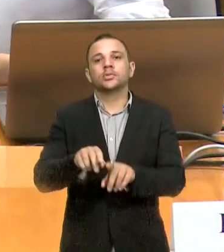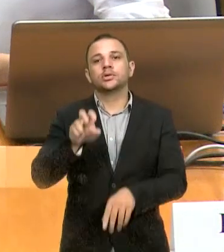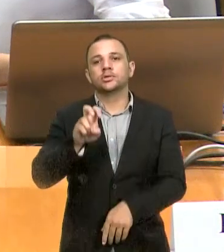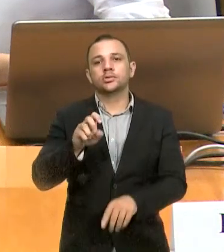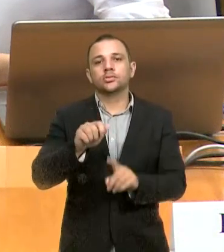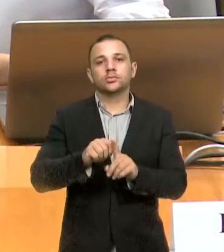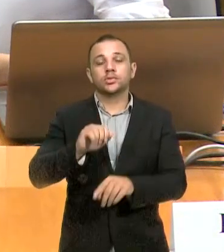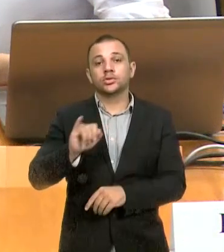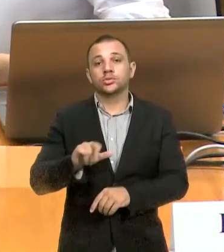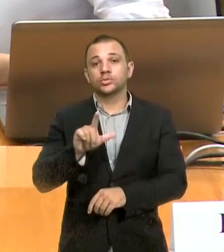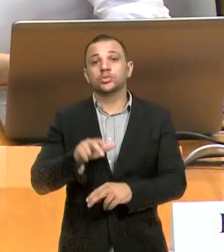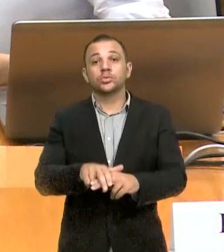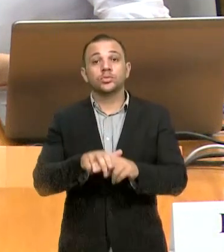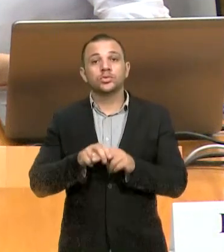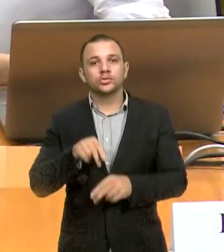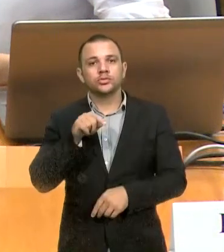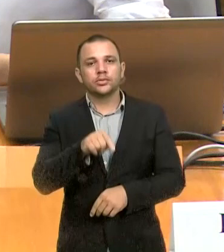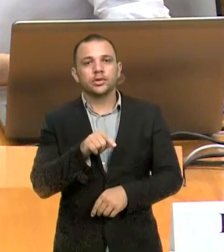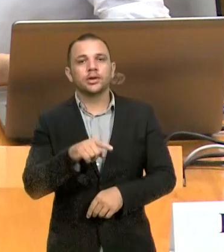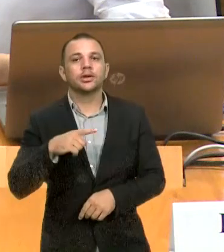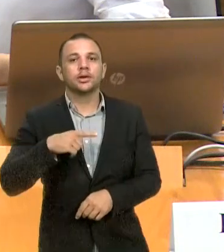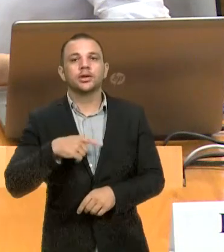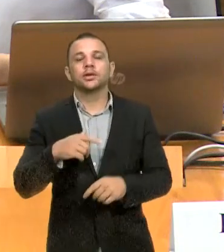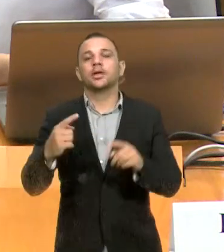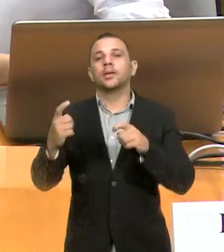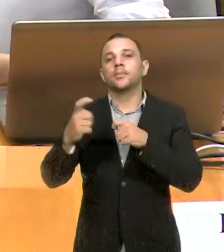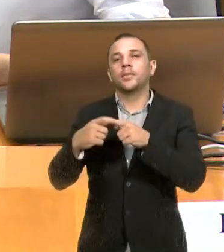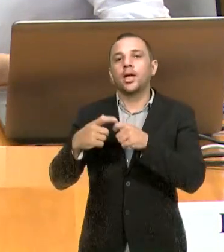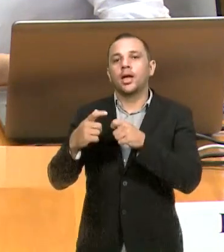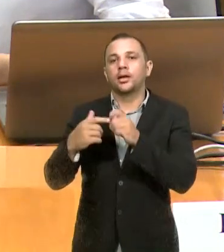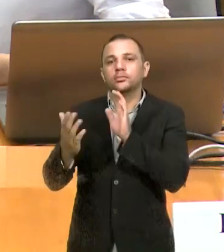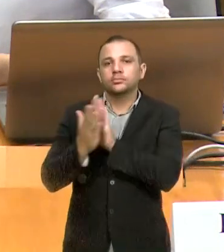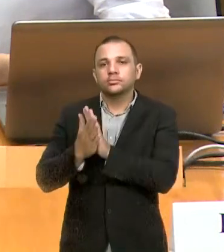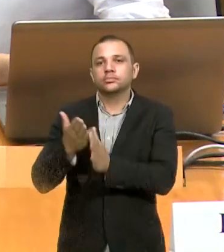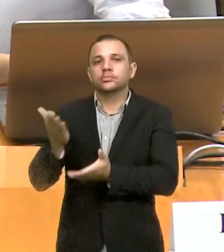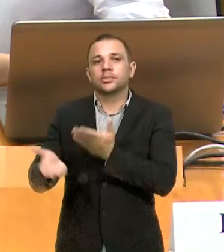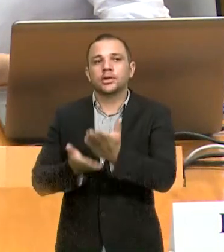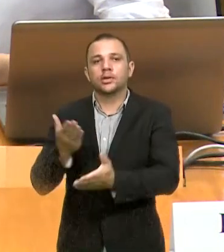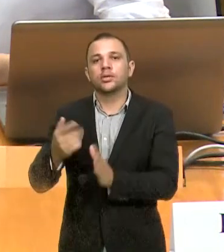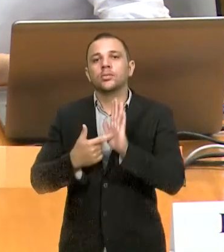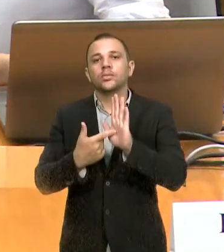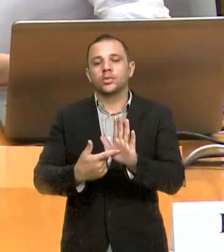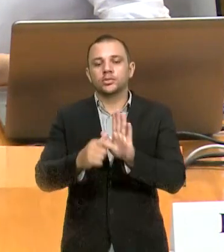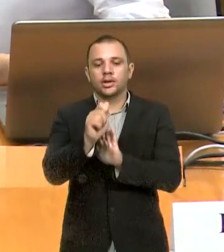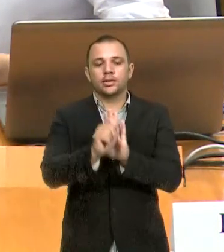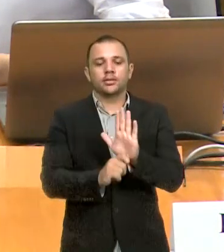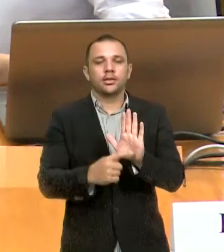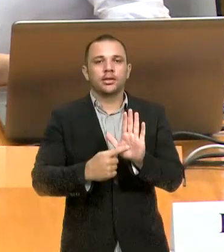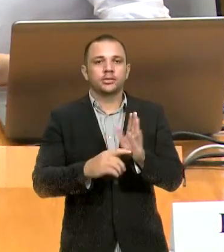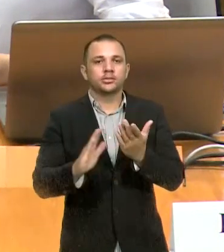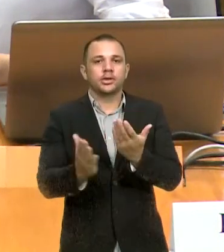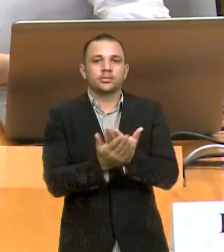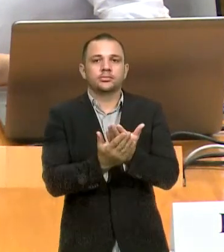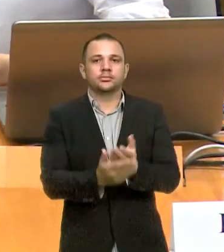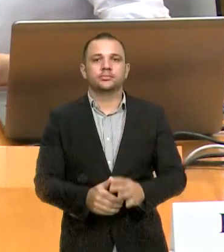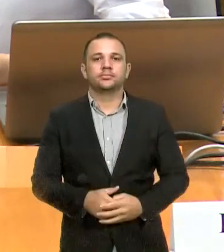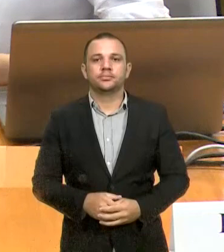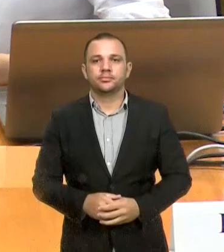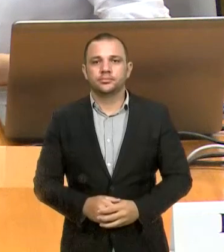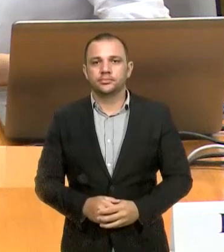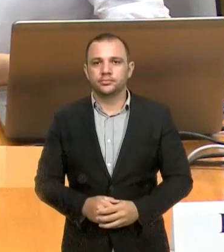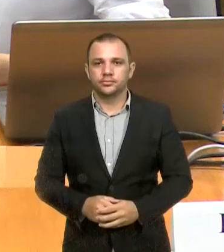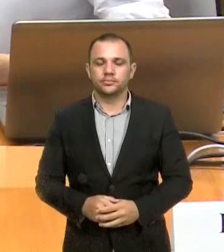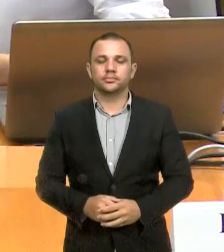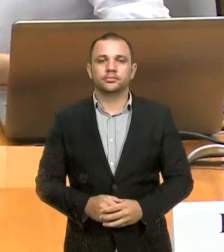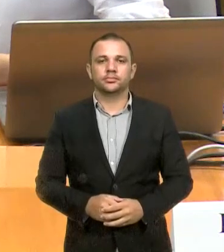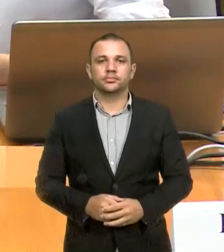ano em curso, em virtude de tratamento médico, conforme atestado médico em anexo. Como